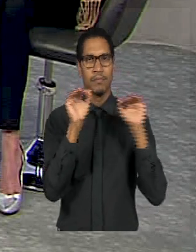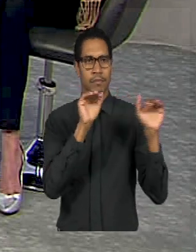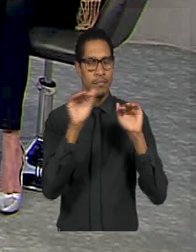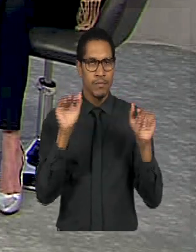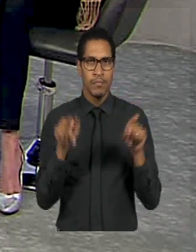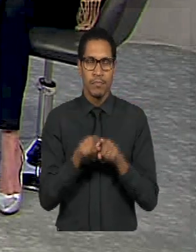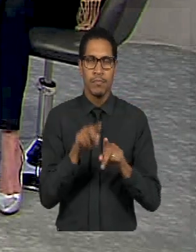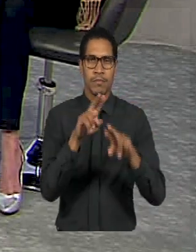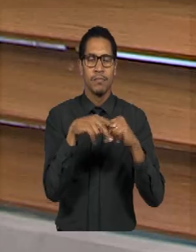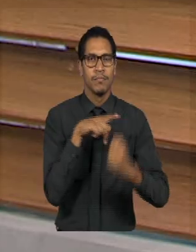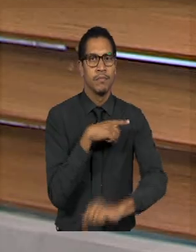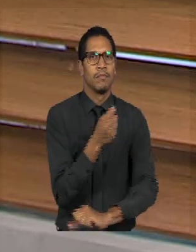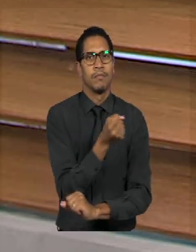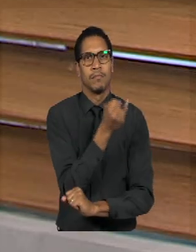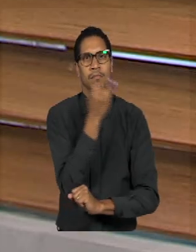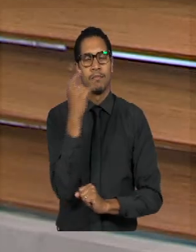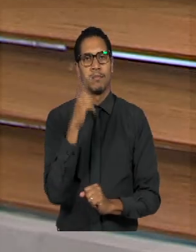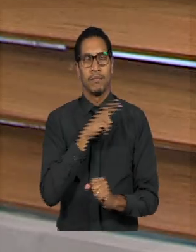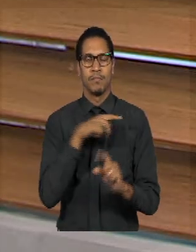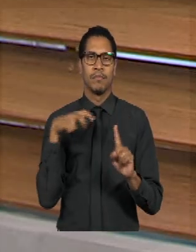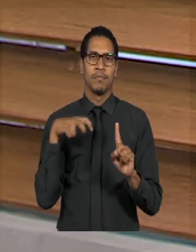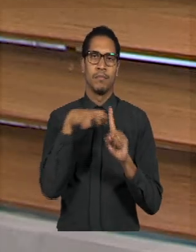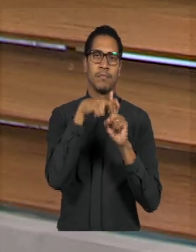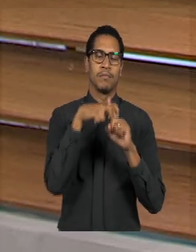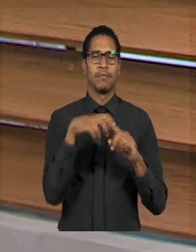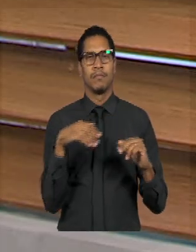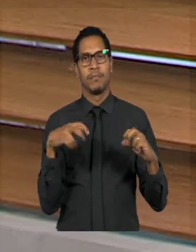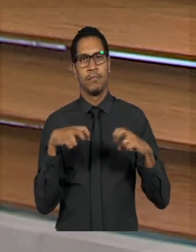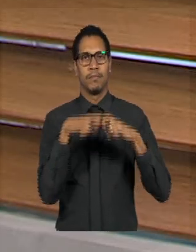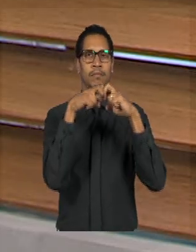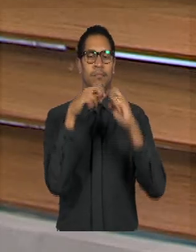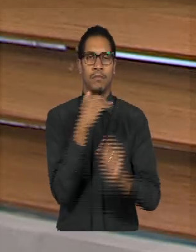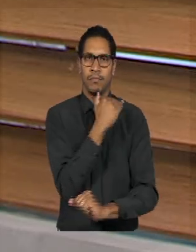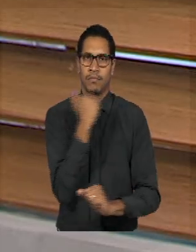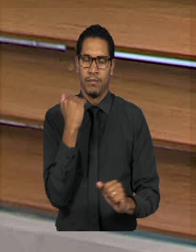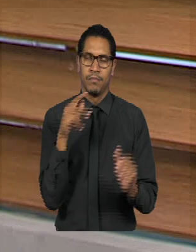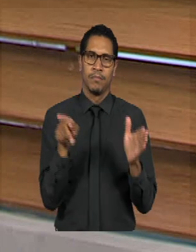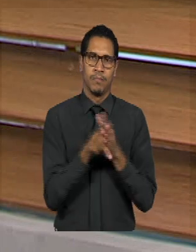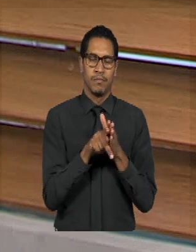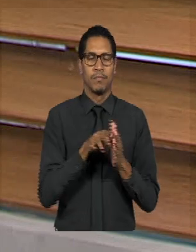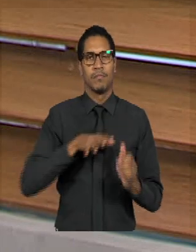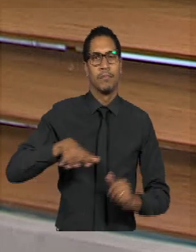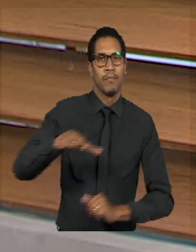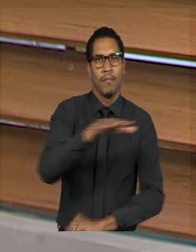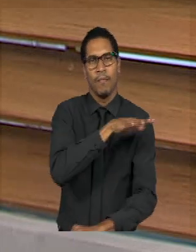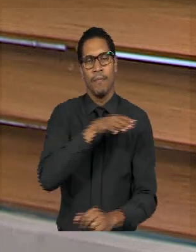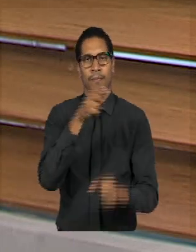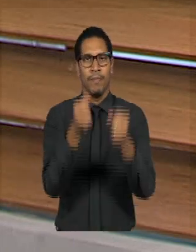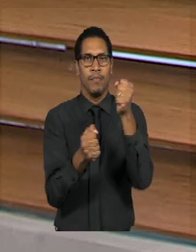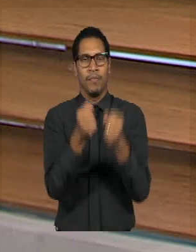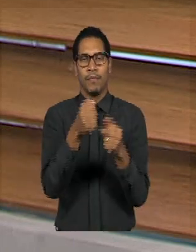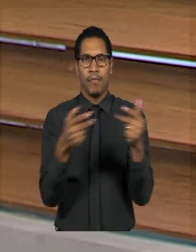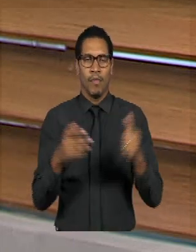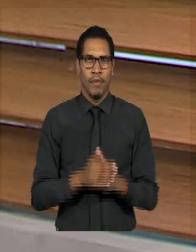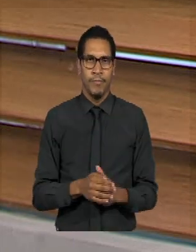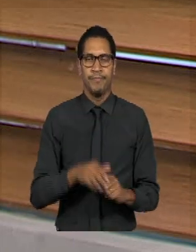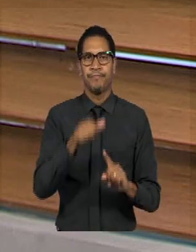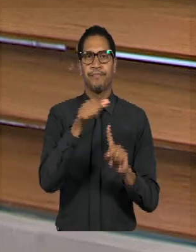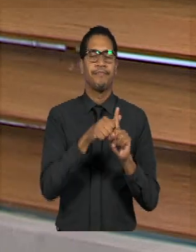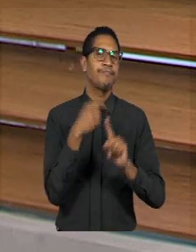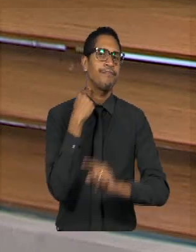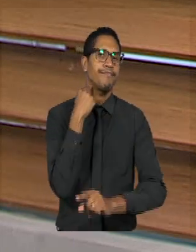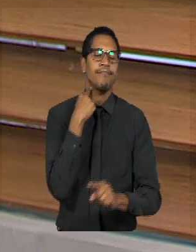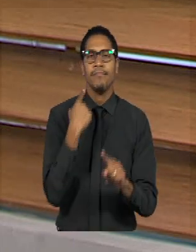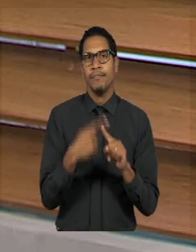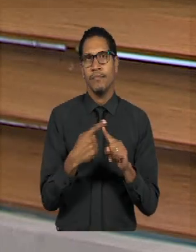número de acidentes e mortes no trânsito. Maio, por que maio? Porque